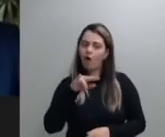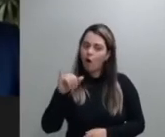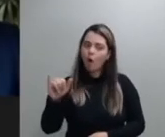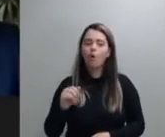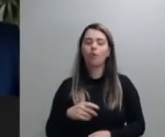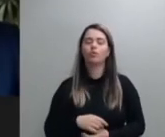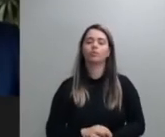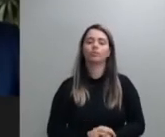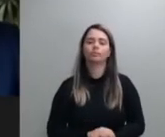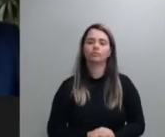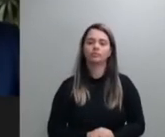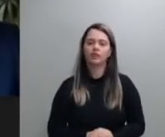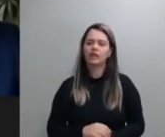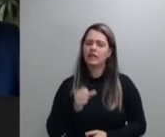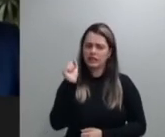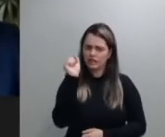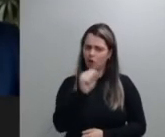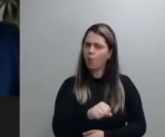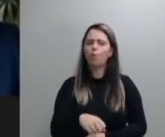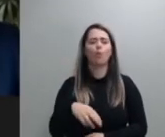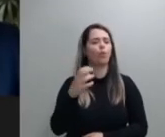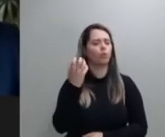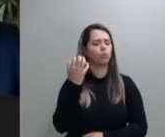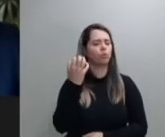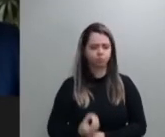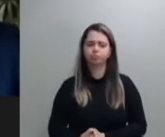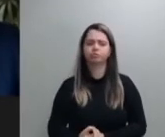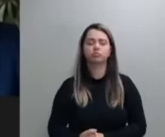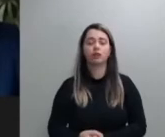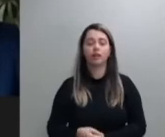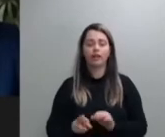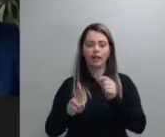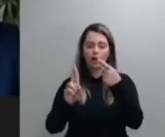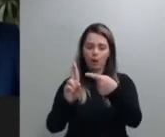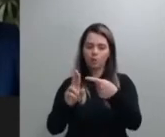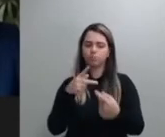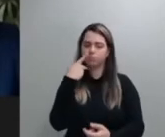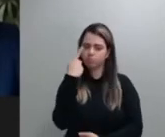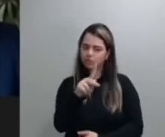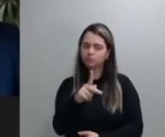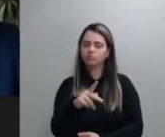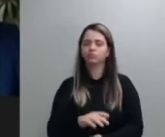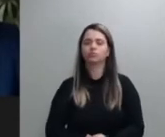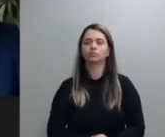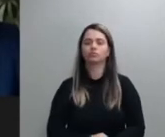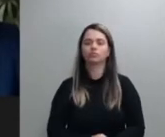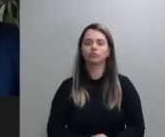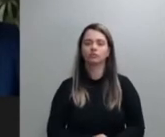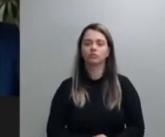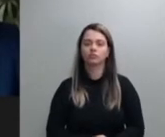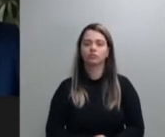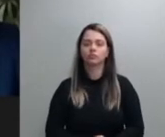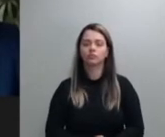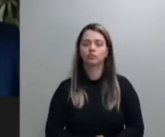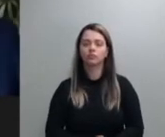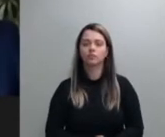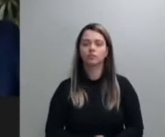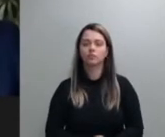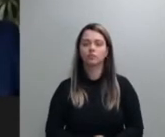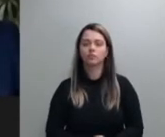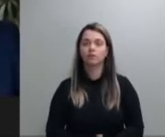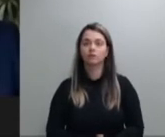palavra agora é do relator ele mesmo também tinha feito o destaque eu tinha feito o destaque eu acho que